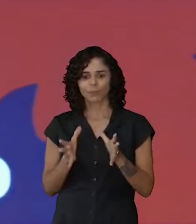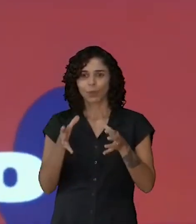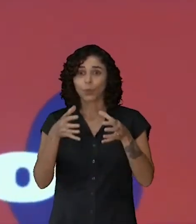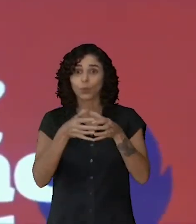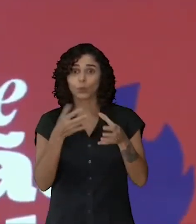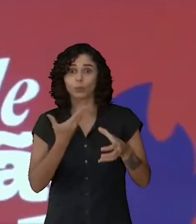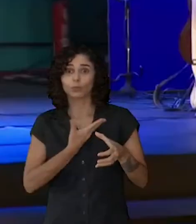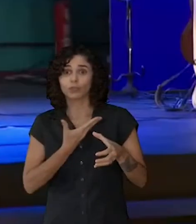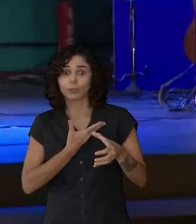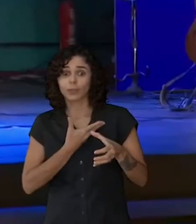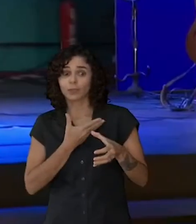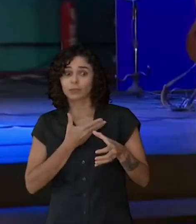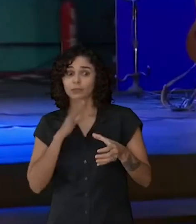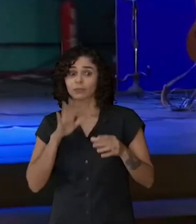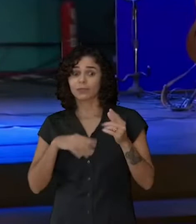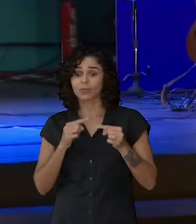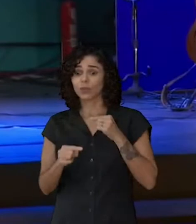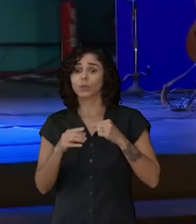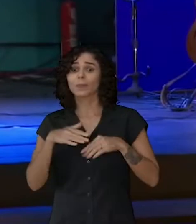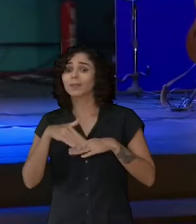não quer deixá-los.